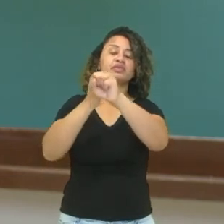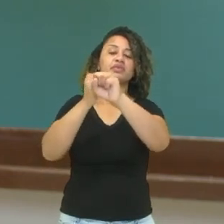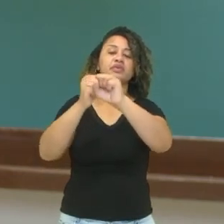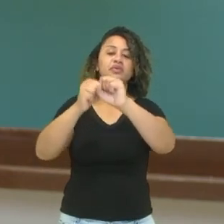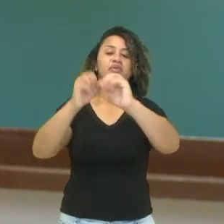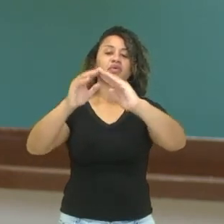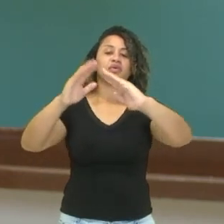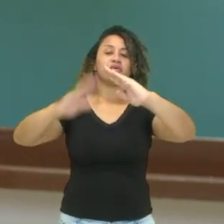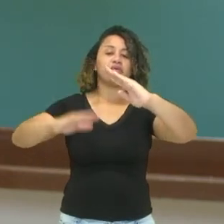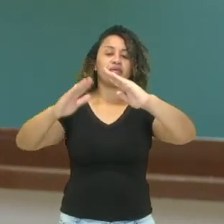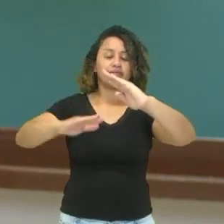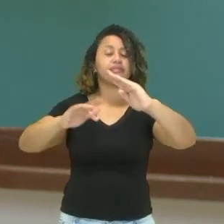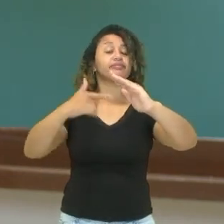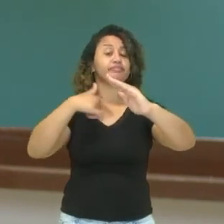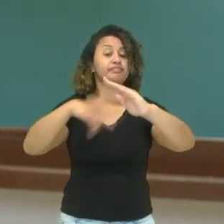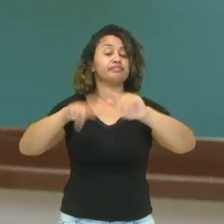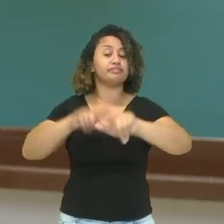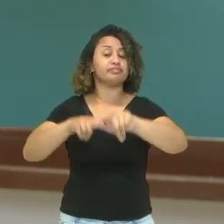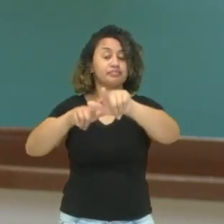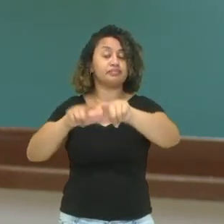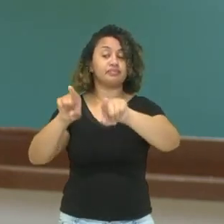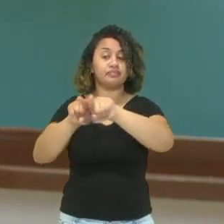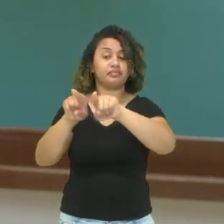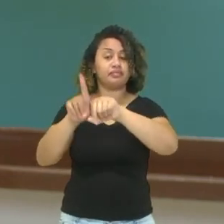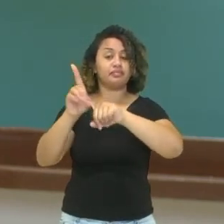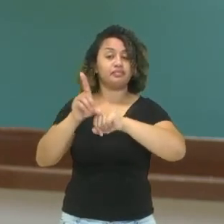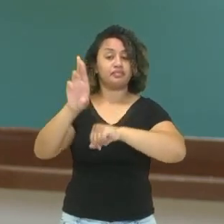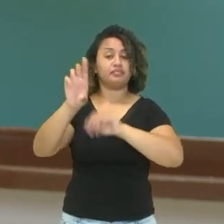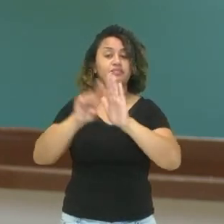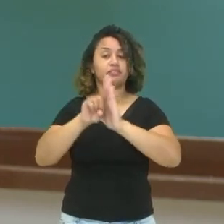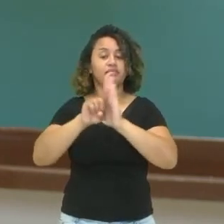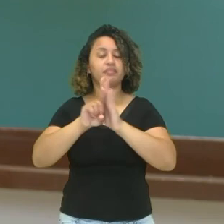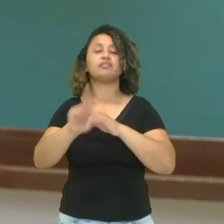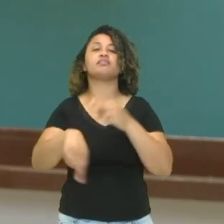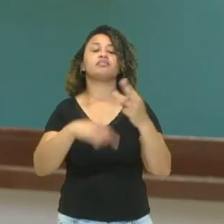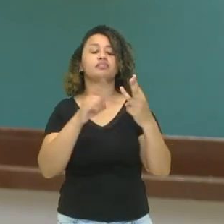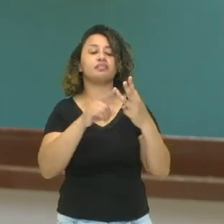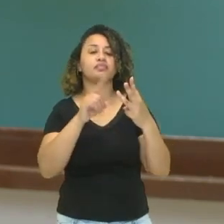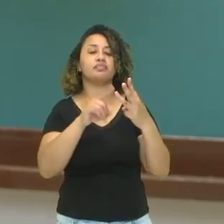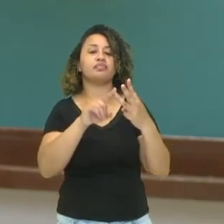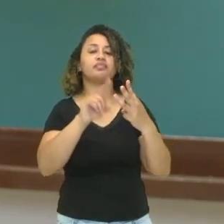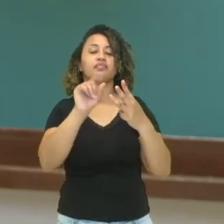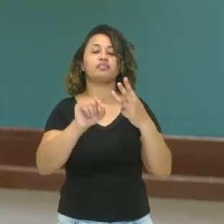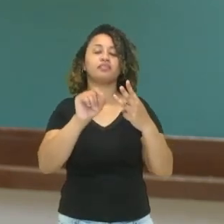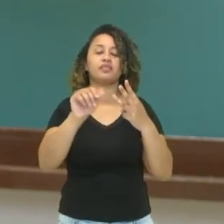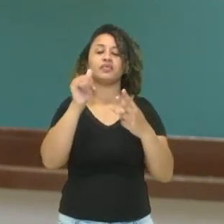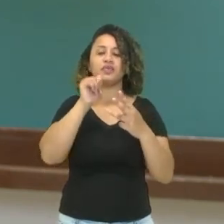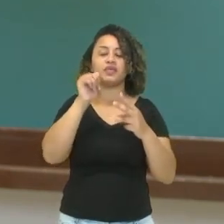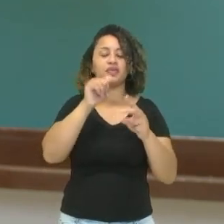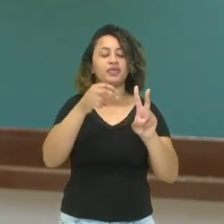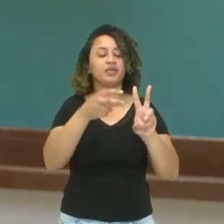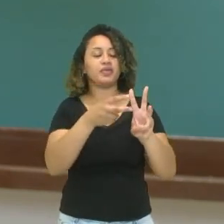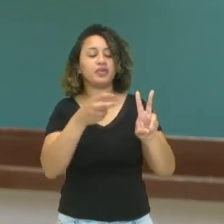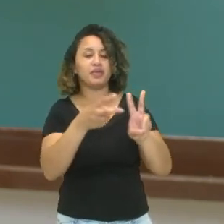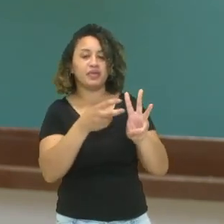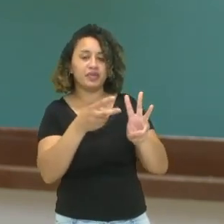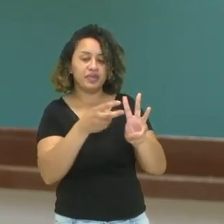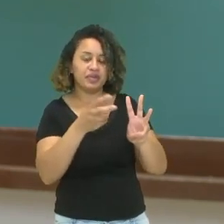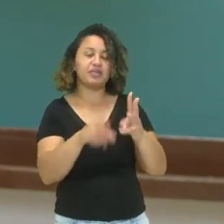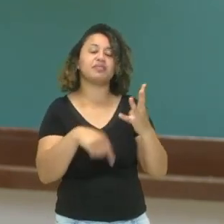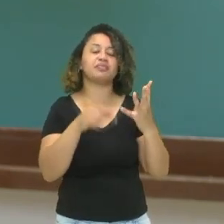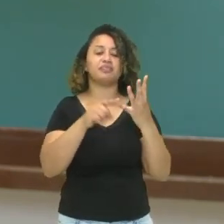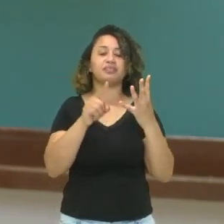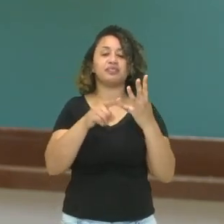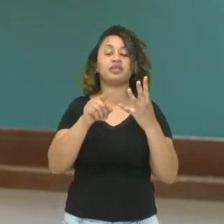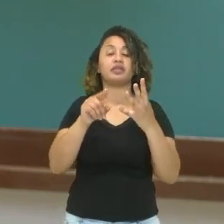candomblé, doutora também, pesquisadora. Também falamos de mulher indígena, também falamos